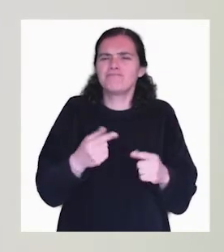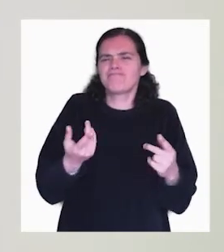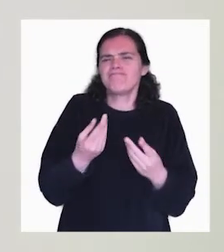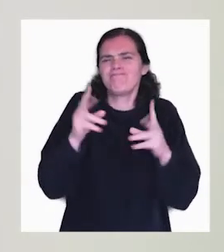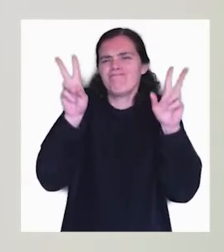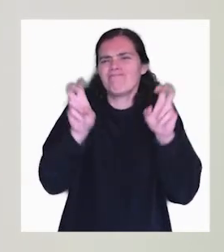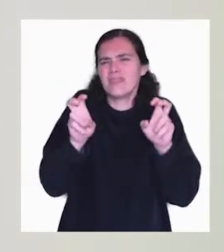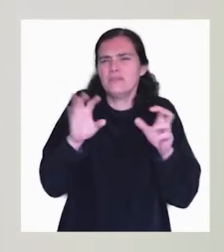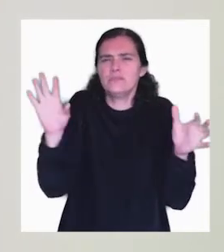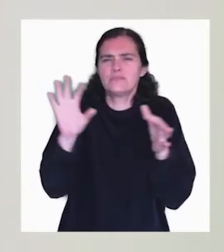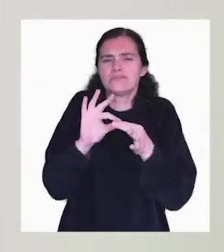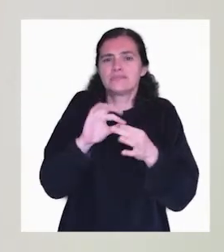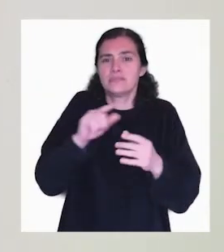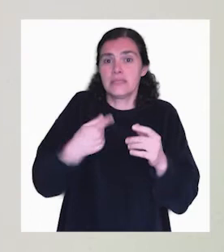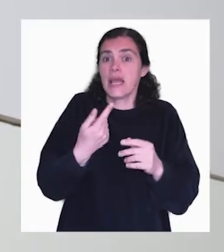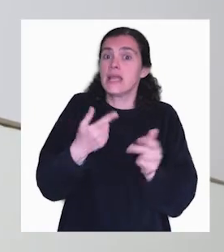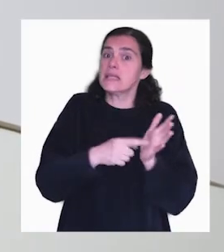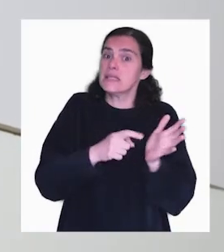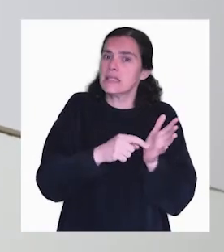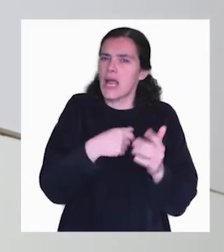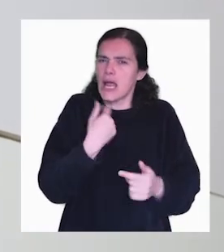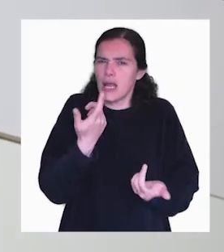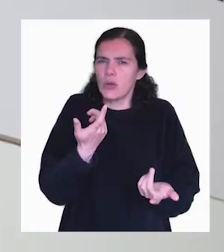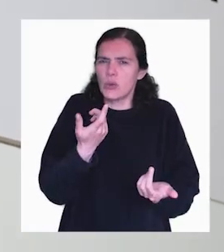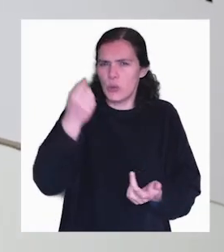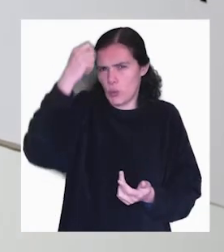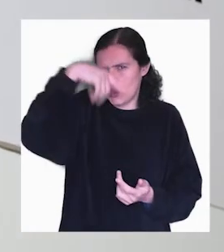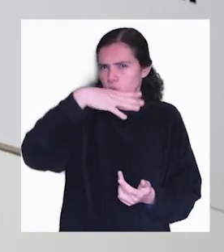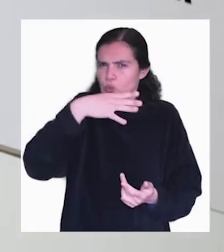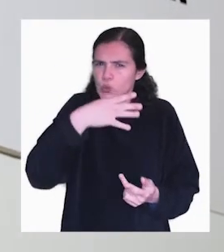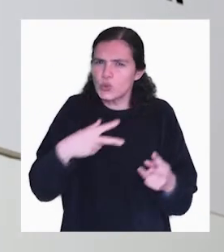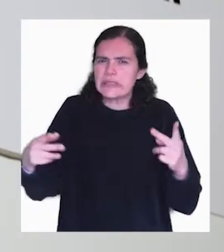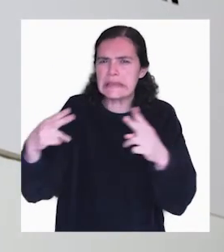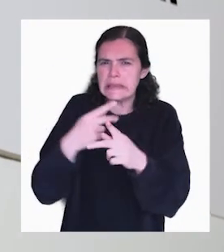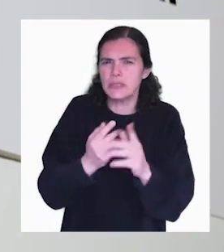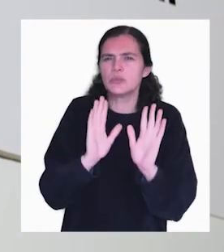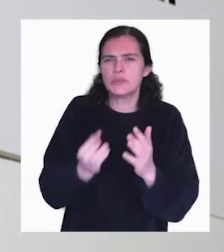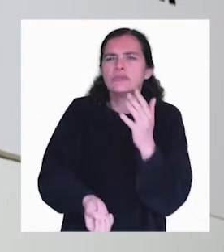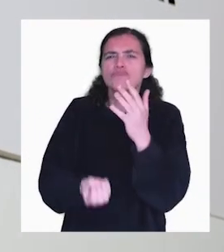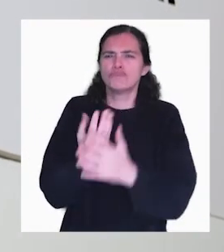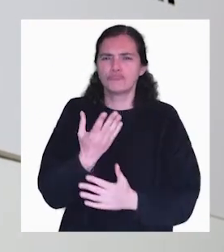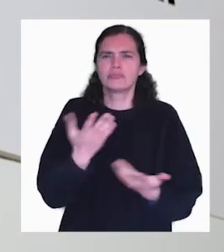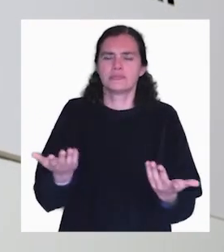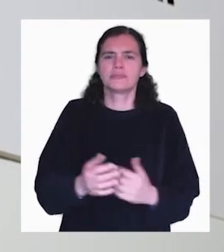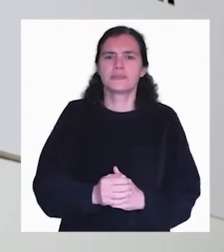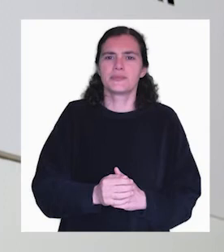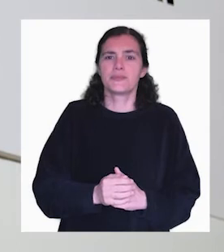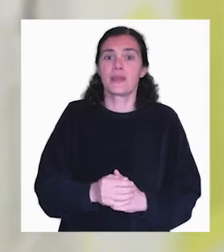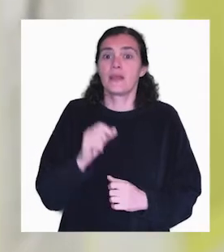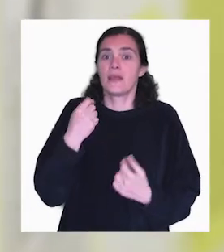sobre a qual é necessário construir discurso crítico, não é? É necessário